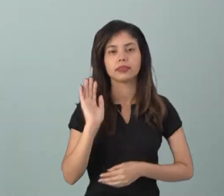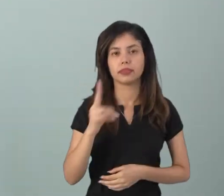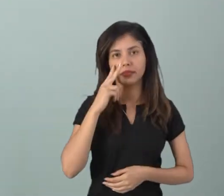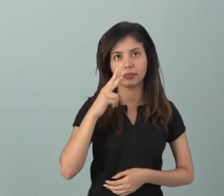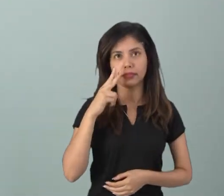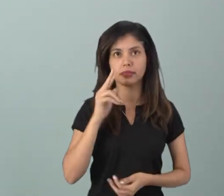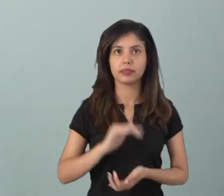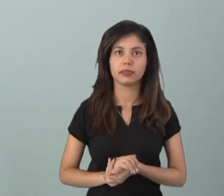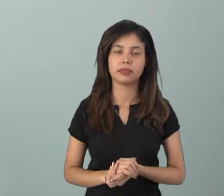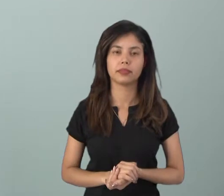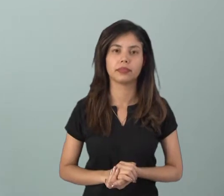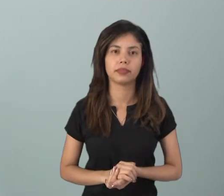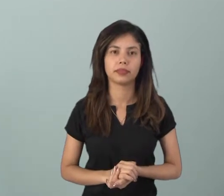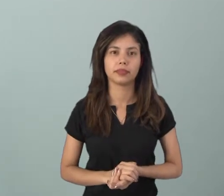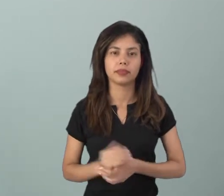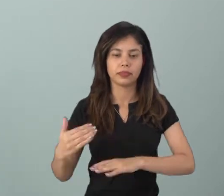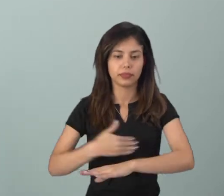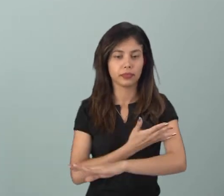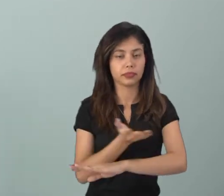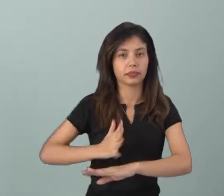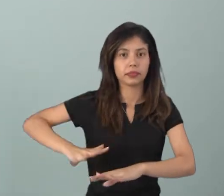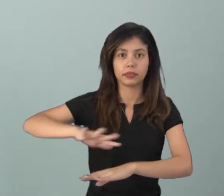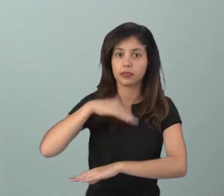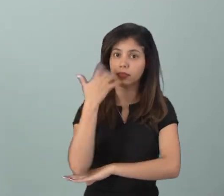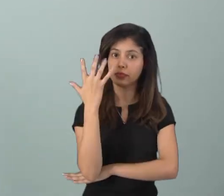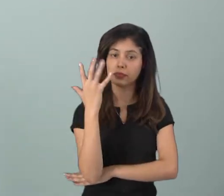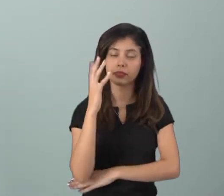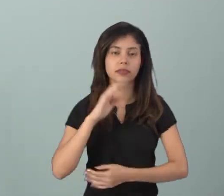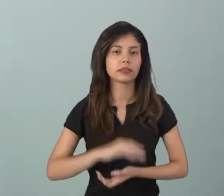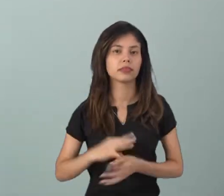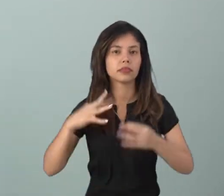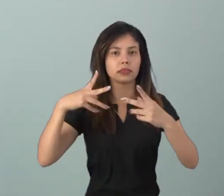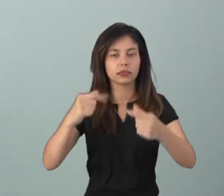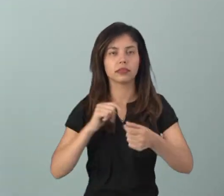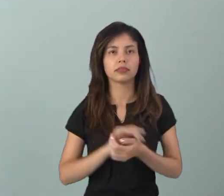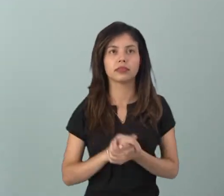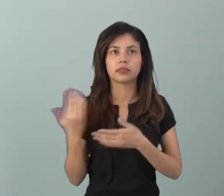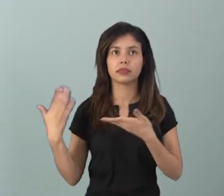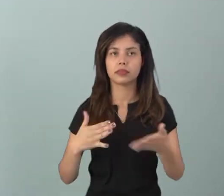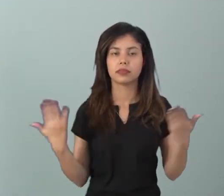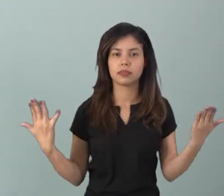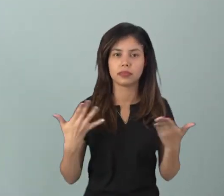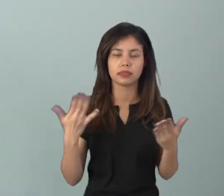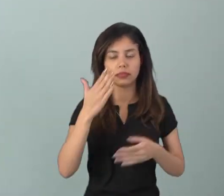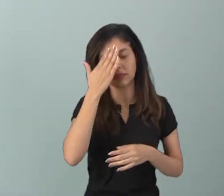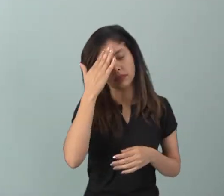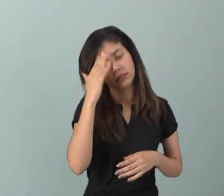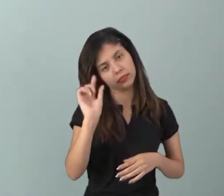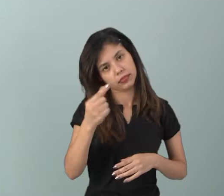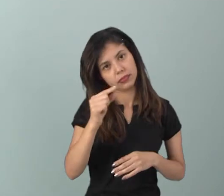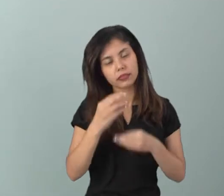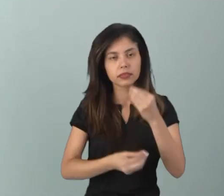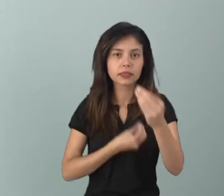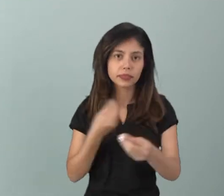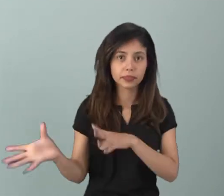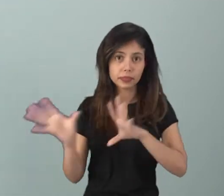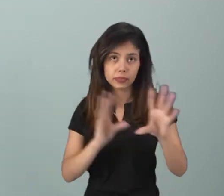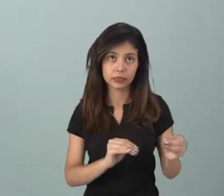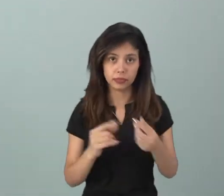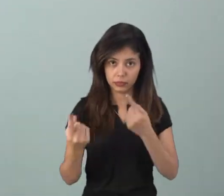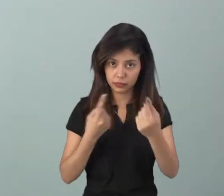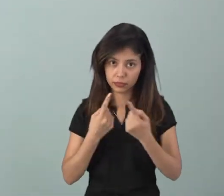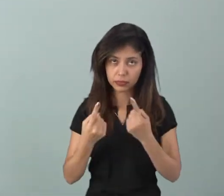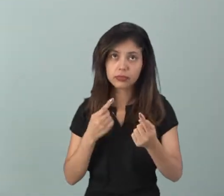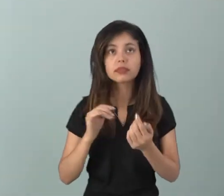vimos sobre os seres que nós temos aqui, né, tanto de fauna quanto de flora, e chegou a hora da gente entender um pouquinho de como é que vem o